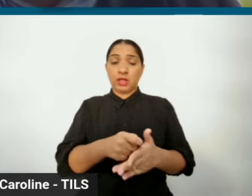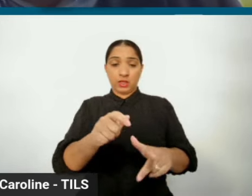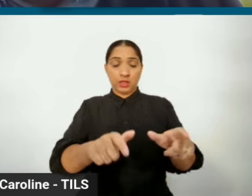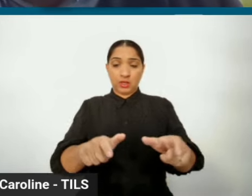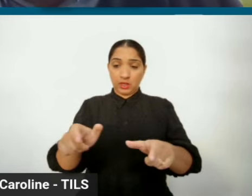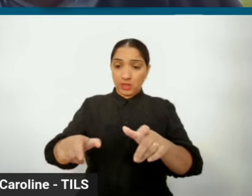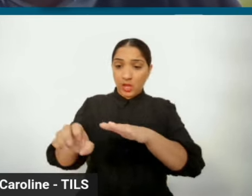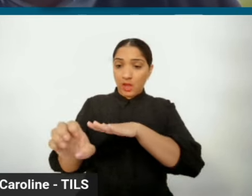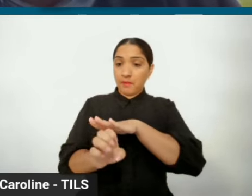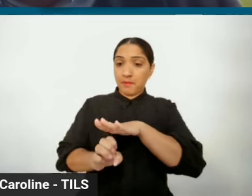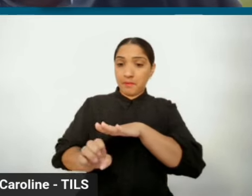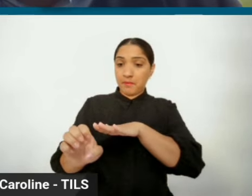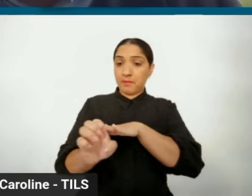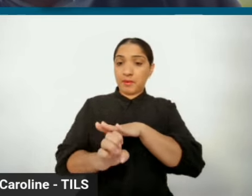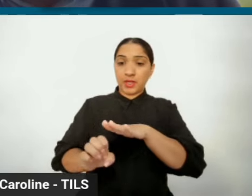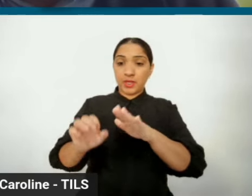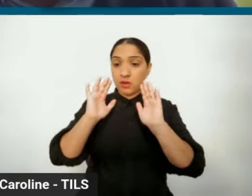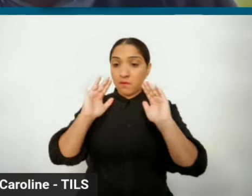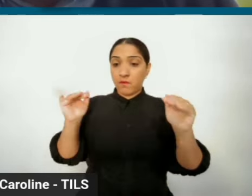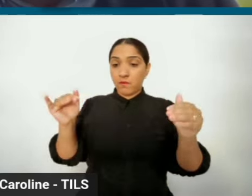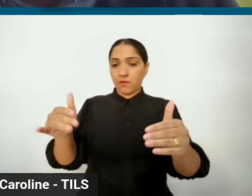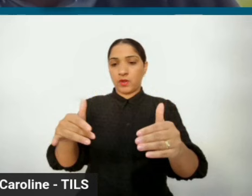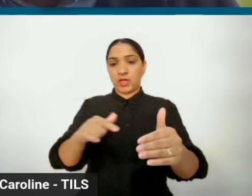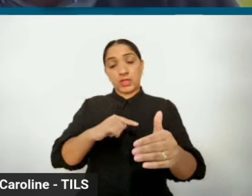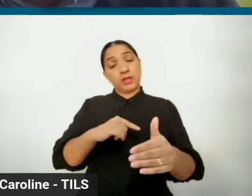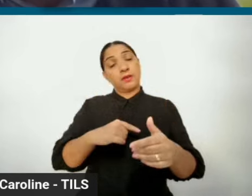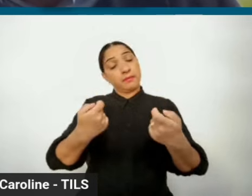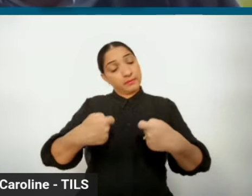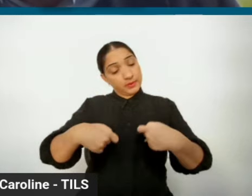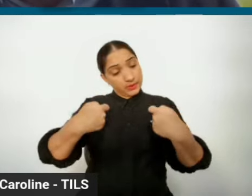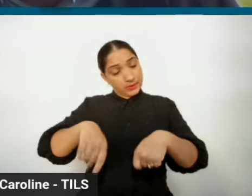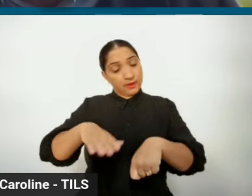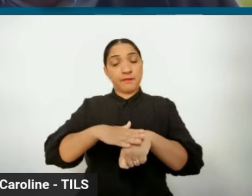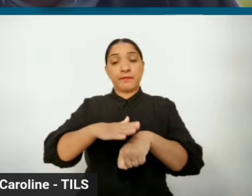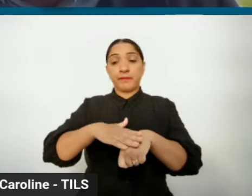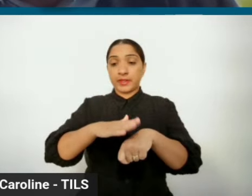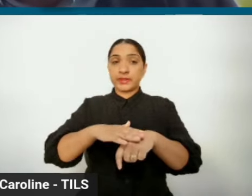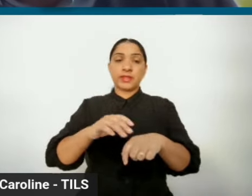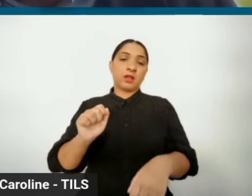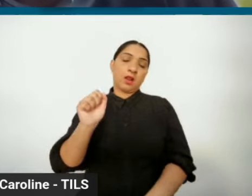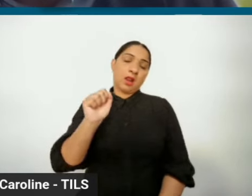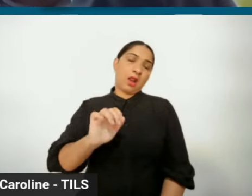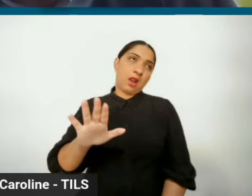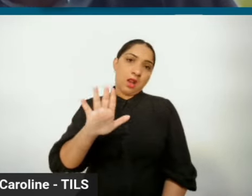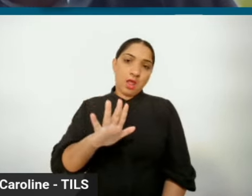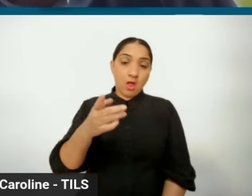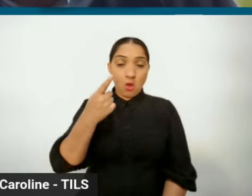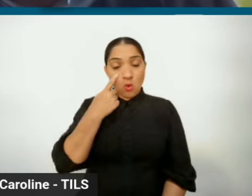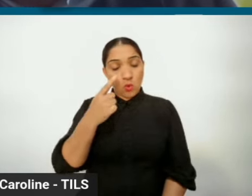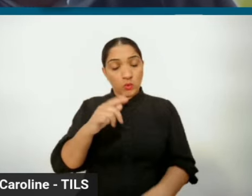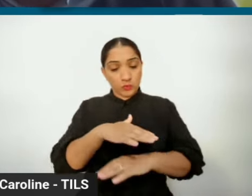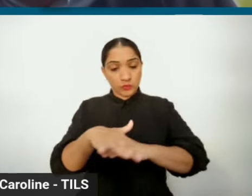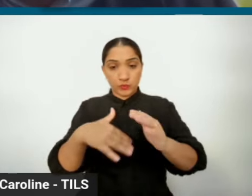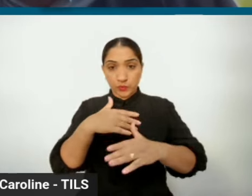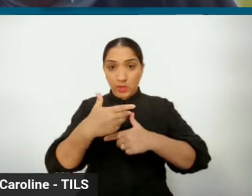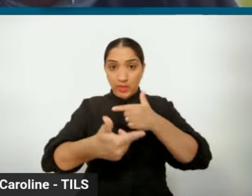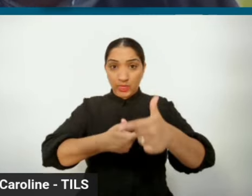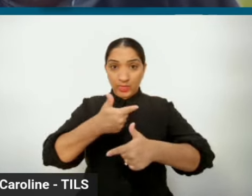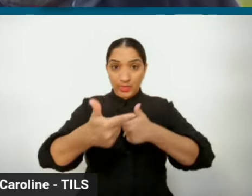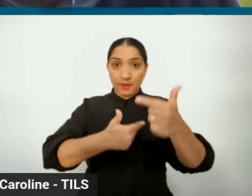empresas, no sentido de fazerem valer a lei de cotas. E, claro, todo um trabalho de conscientização social também,